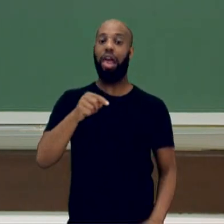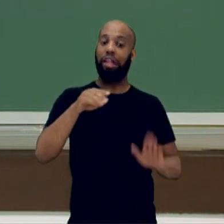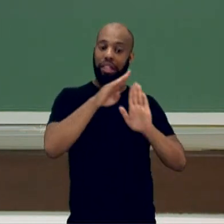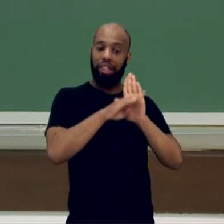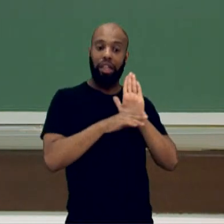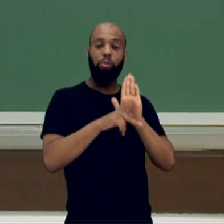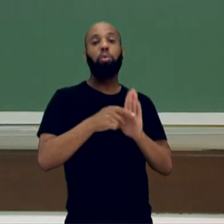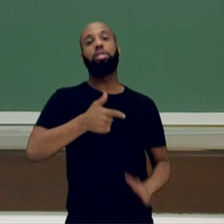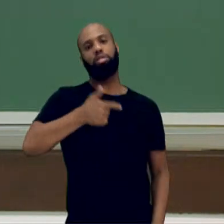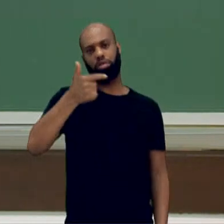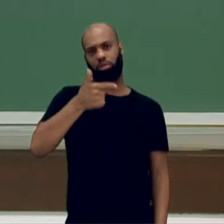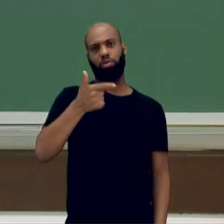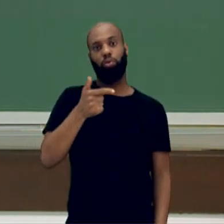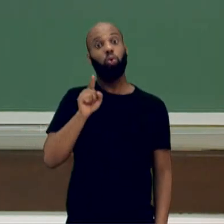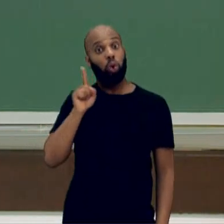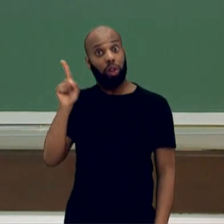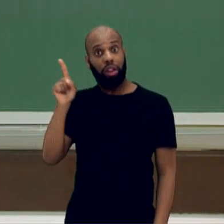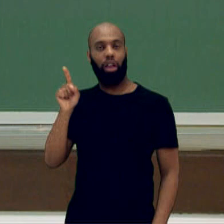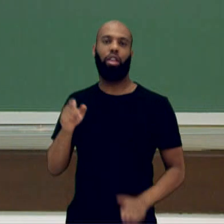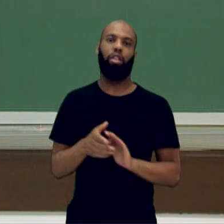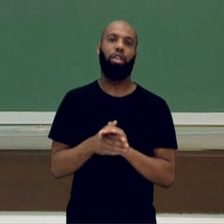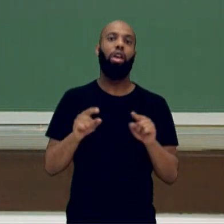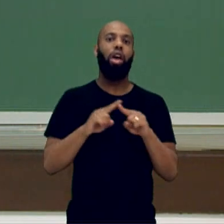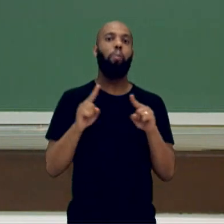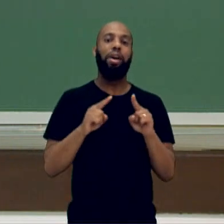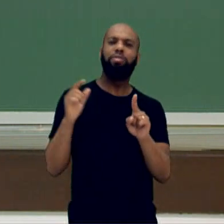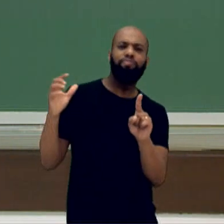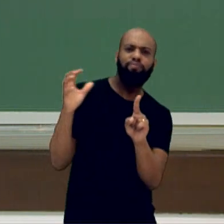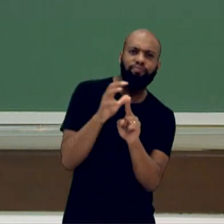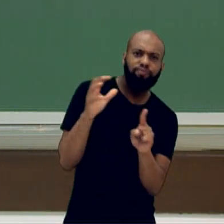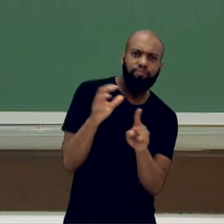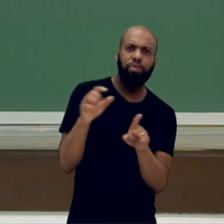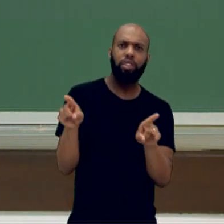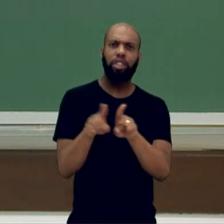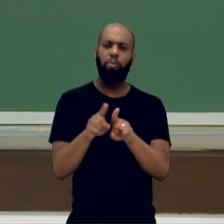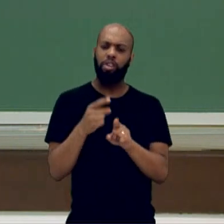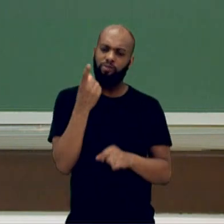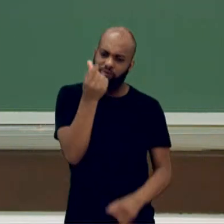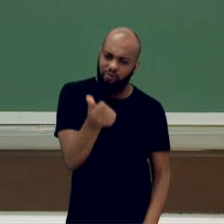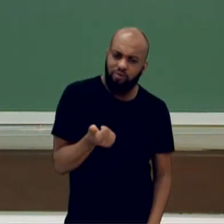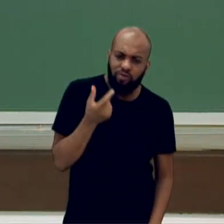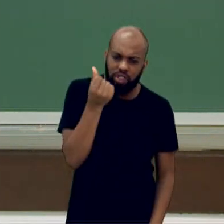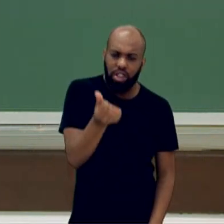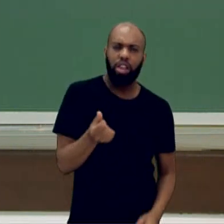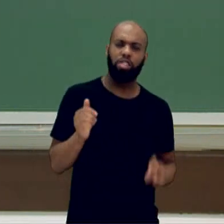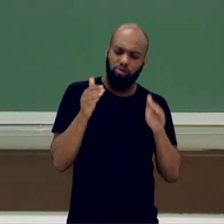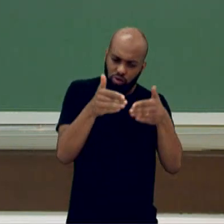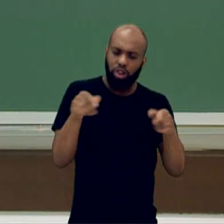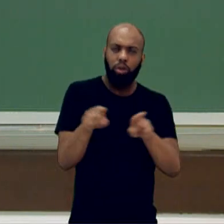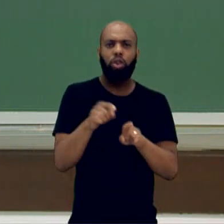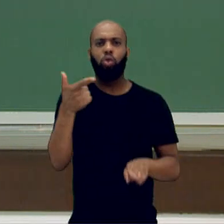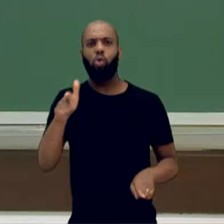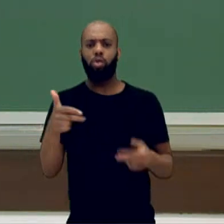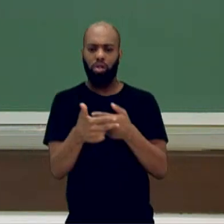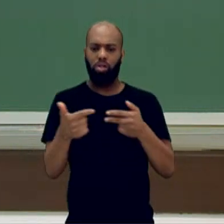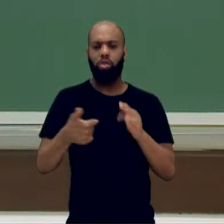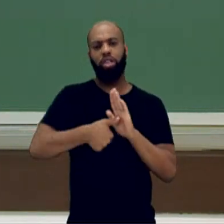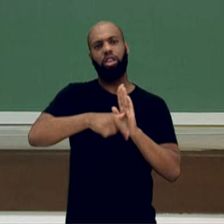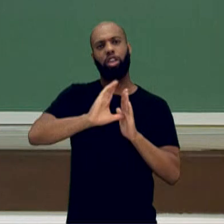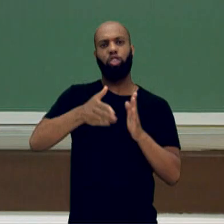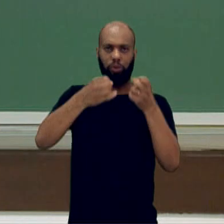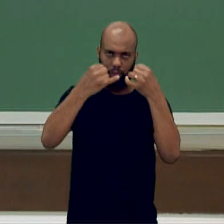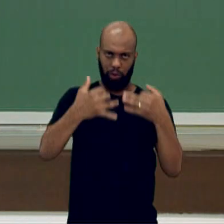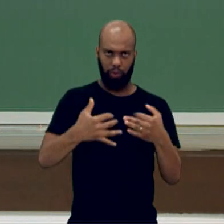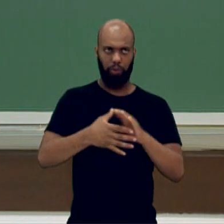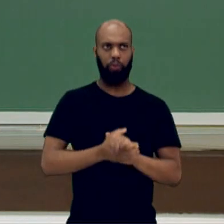critério secundário, inclusive, mas ao grau de influência, de centralidade financeira e os outros itens que nós apresentamos ali,